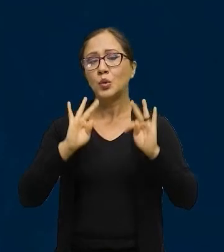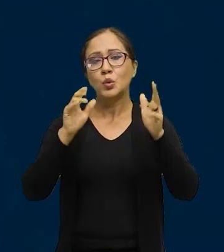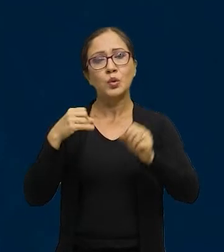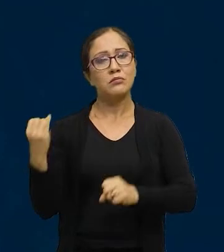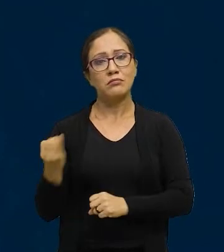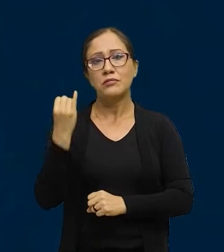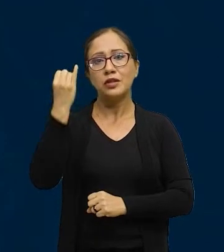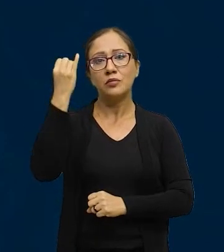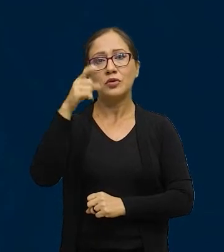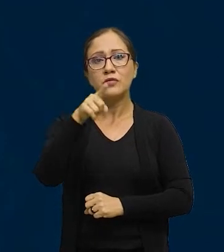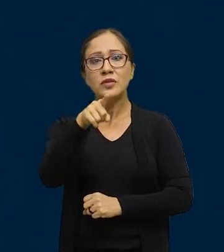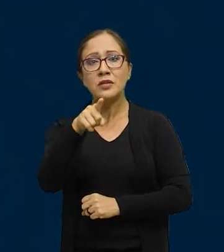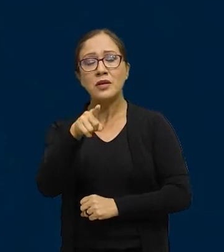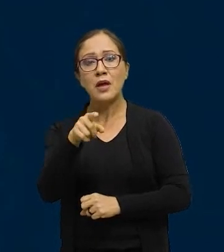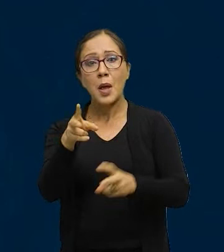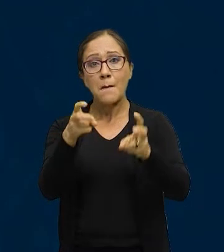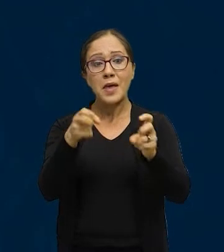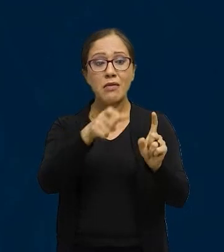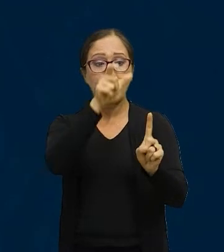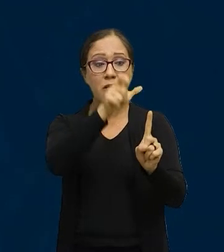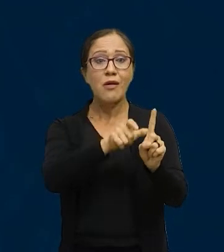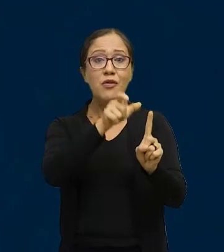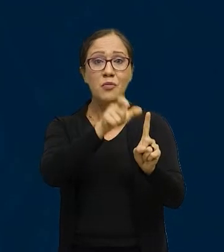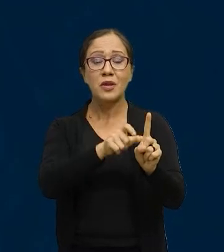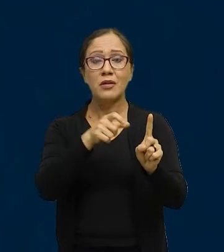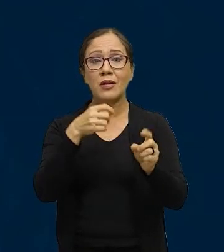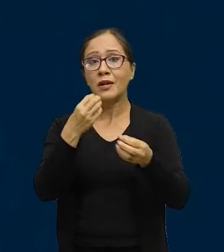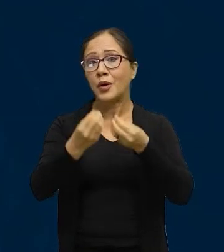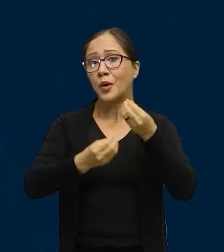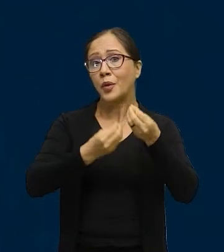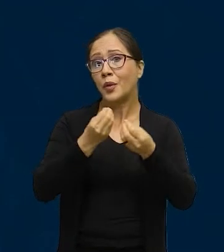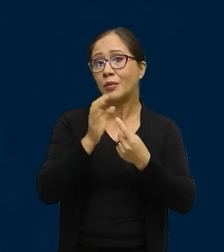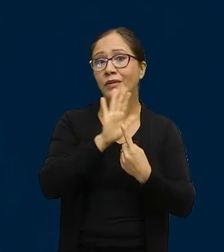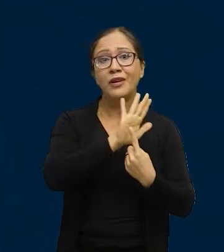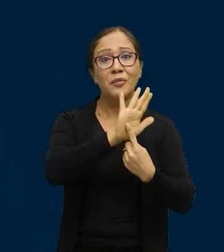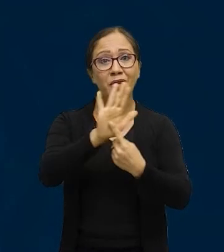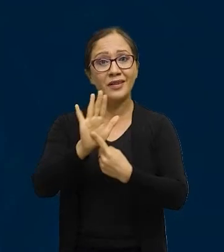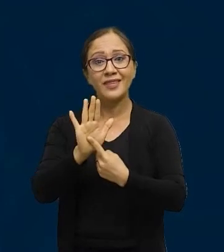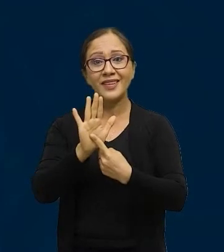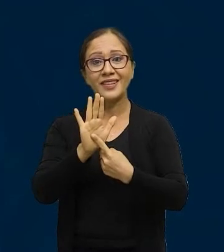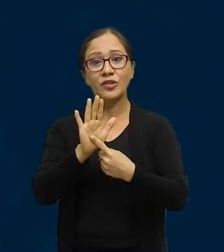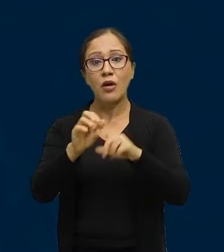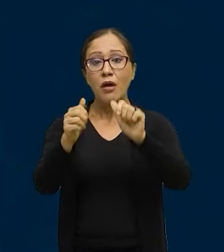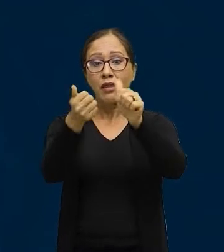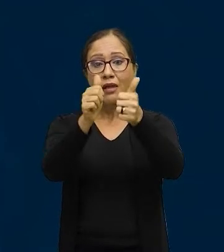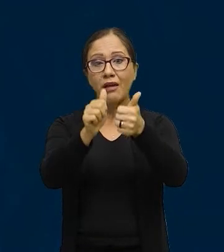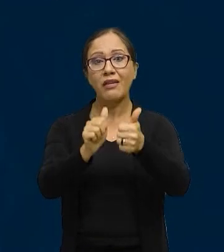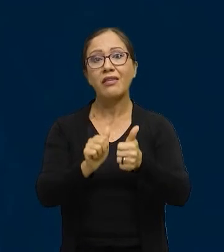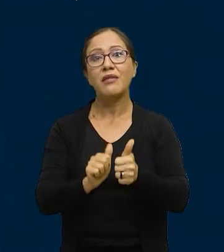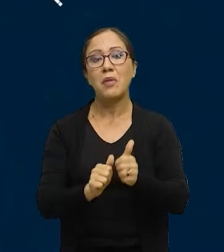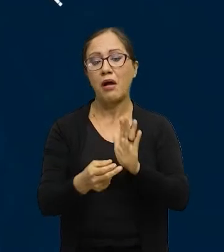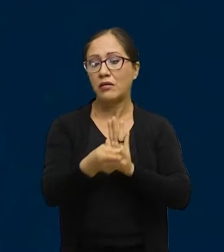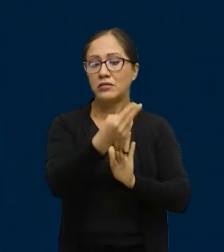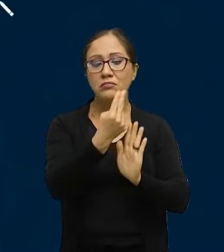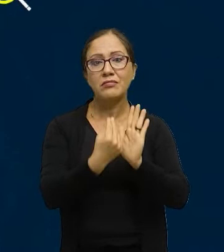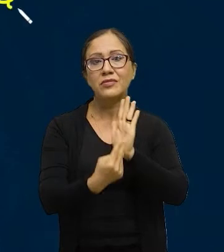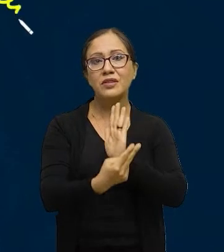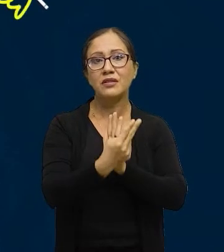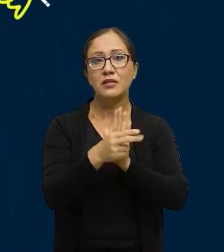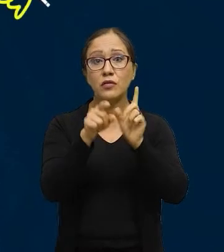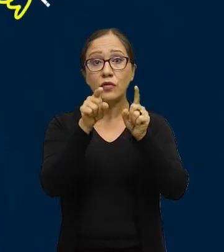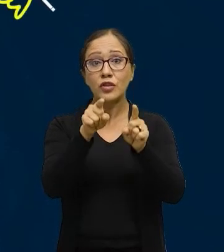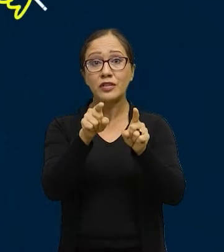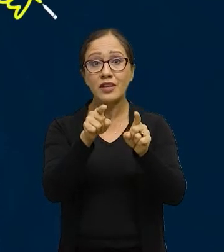vão conhecer os personagens a partir do que eles aparecem nos desenhos. Tá? Então, você está fazendo a